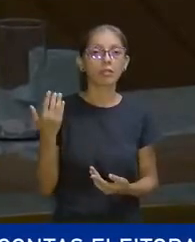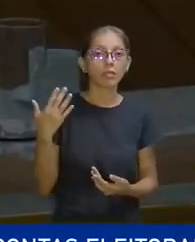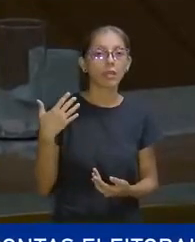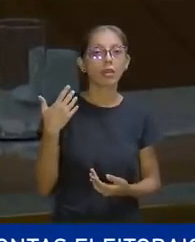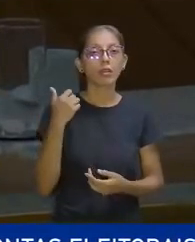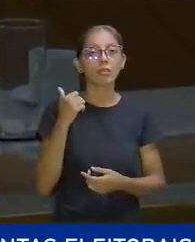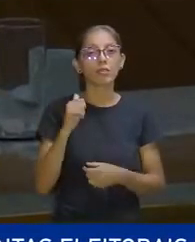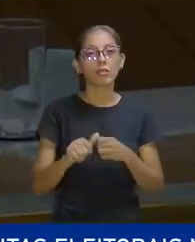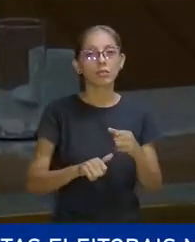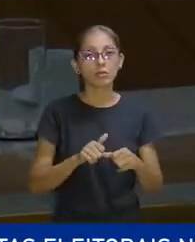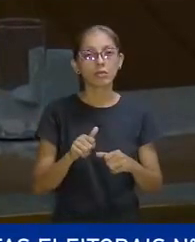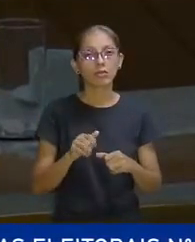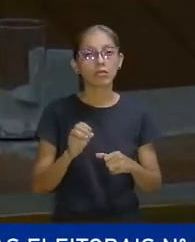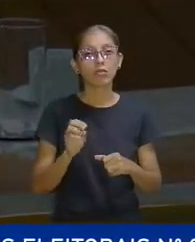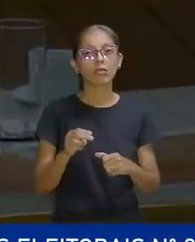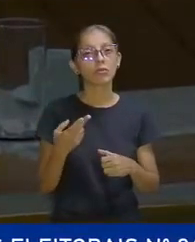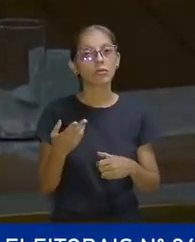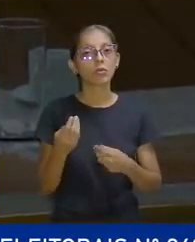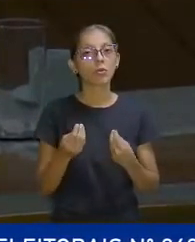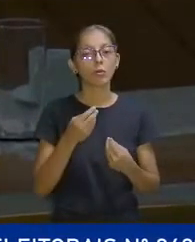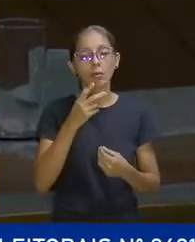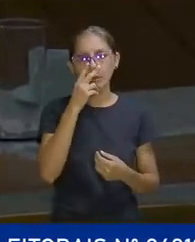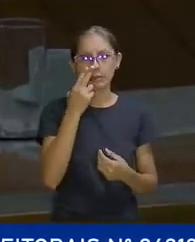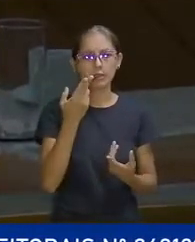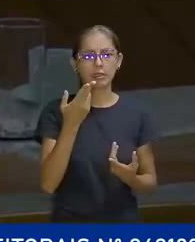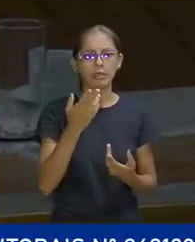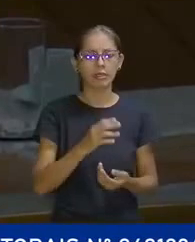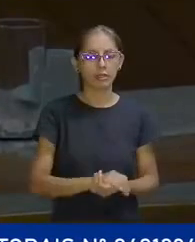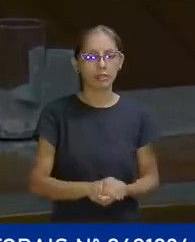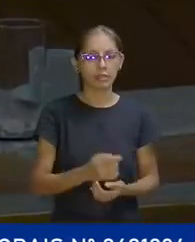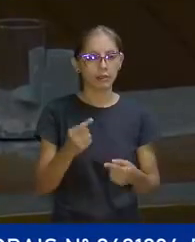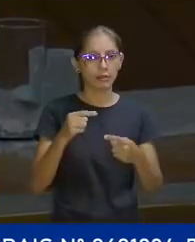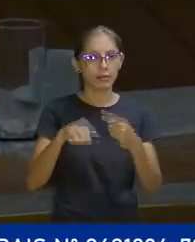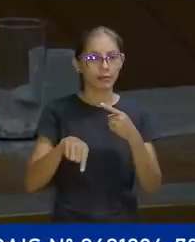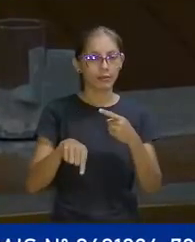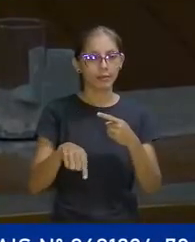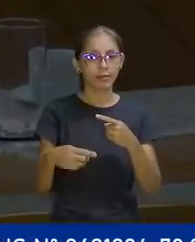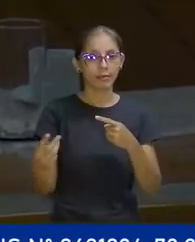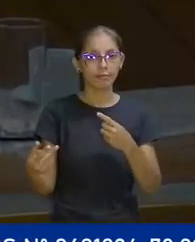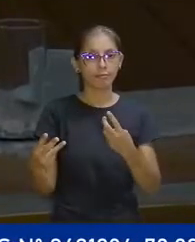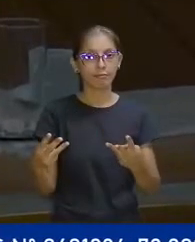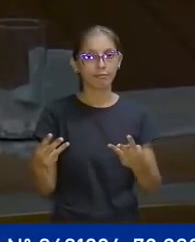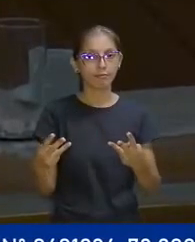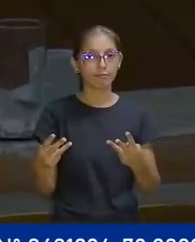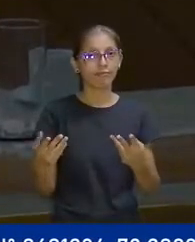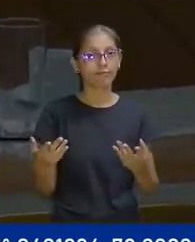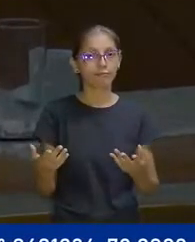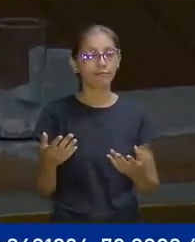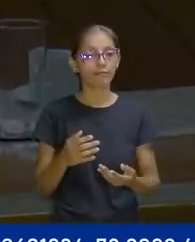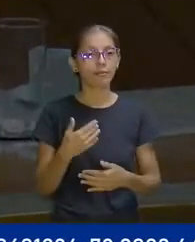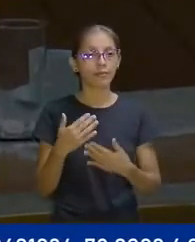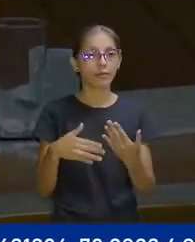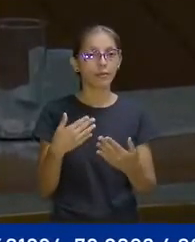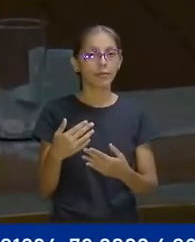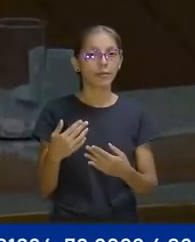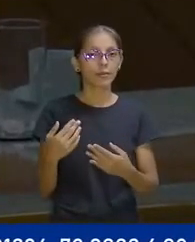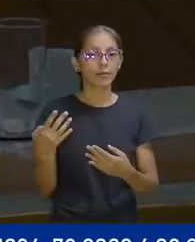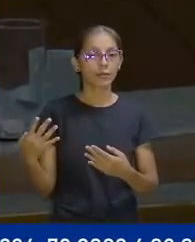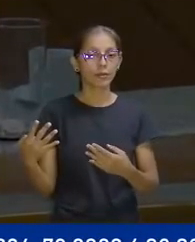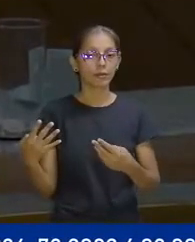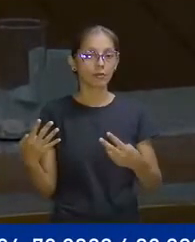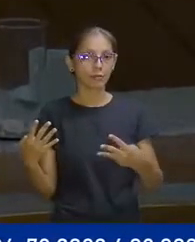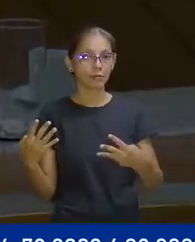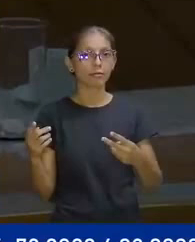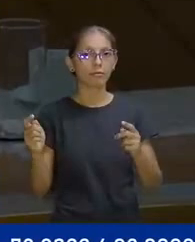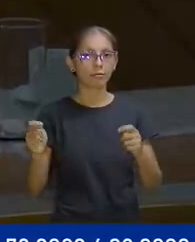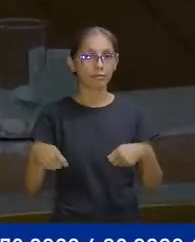recurso, estaríamos afrontando. Então, ficou 3-3, o voto de Minerva desempatou. Mas